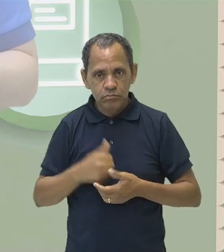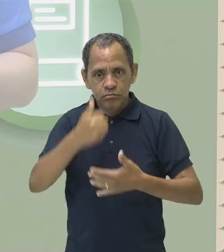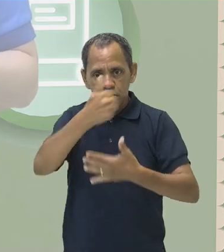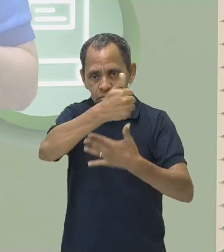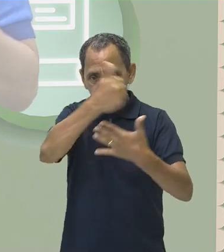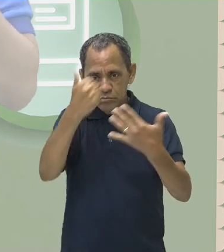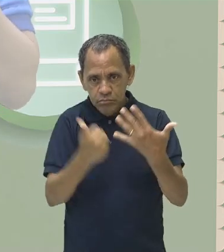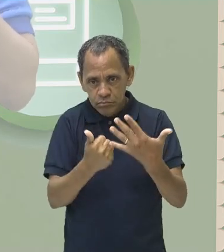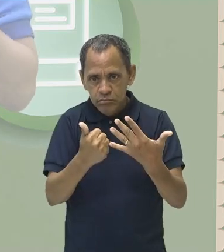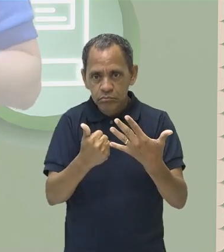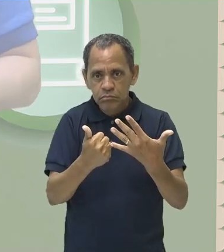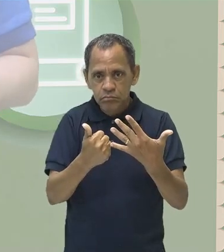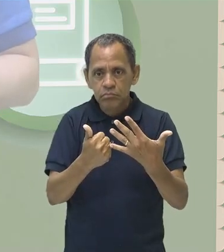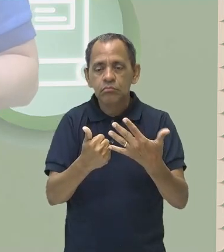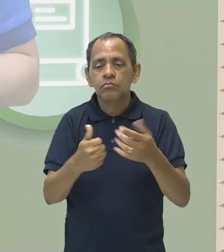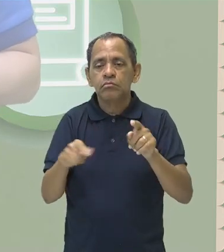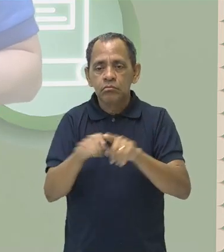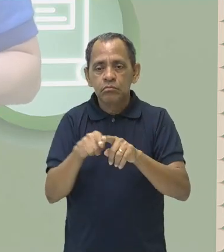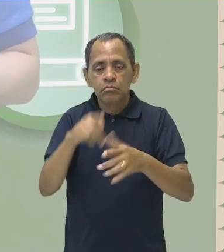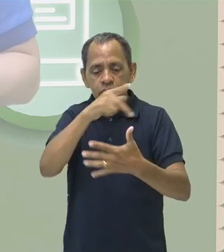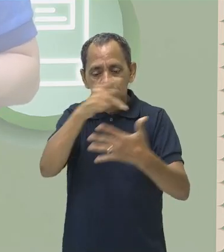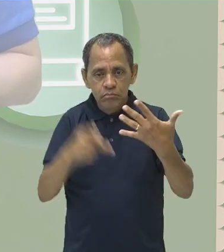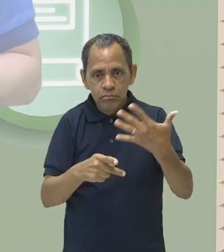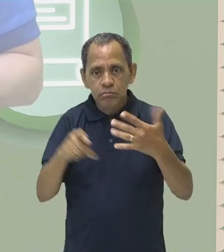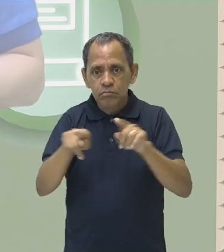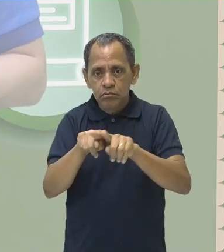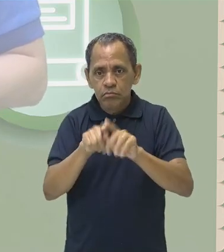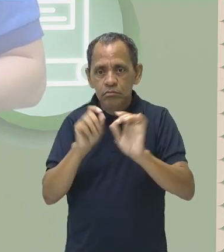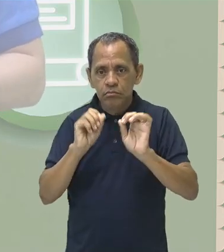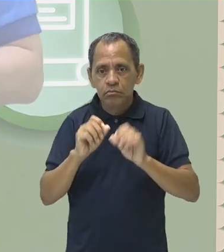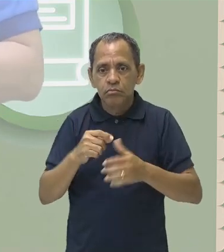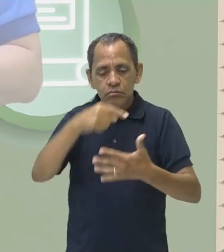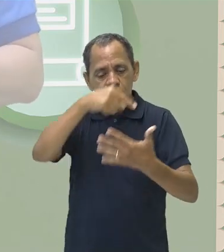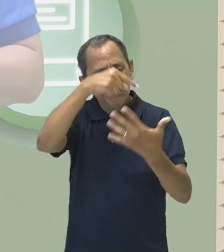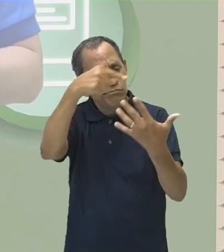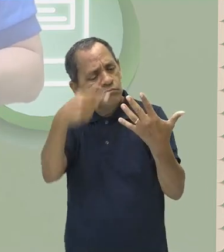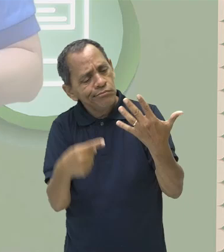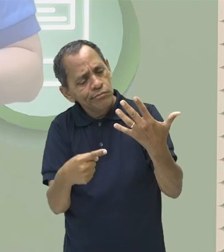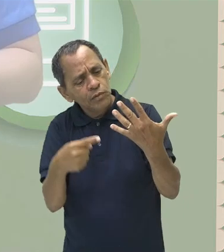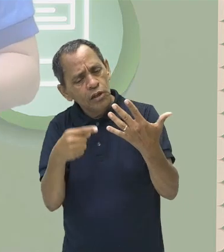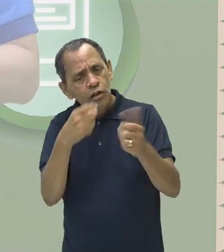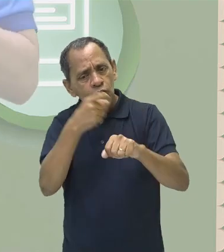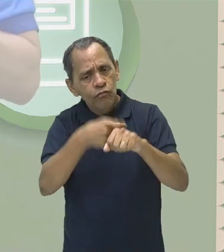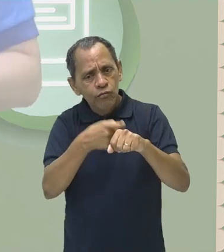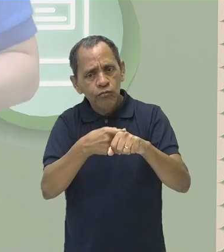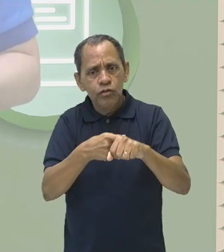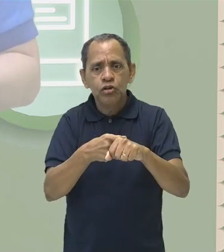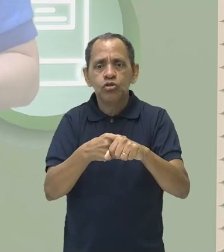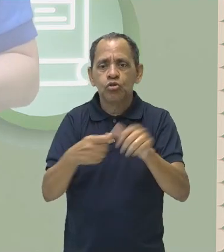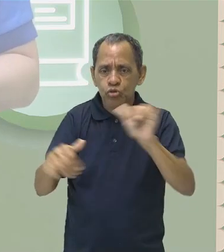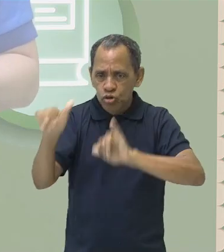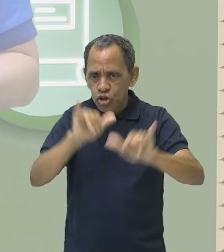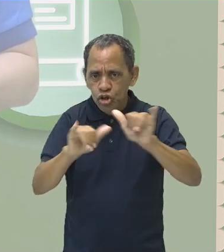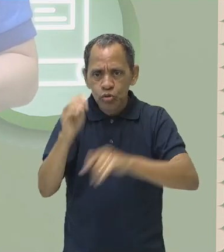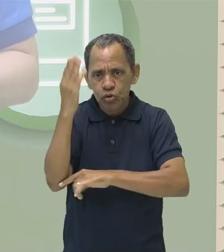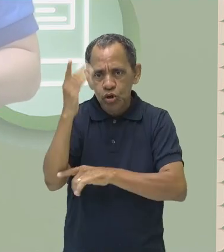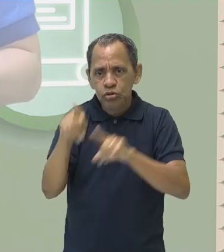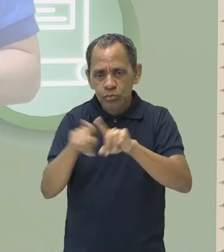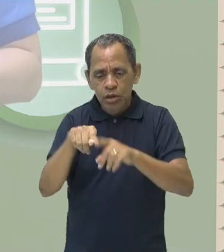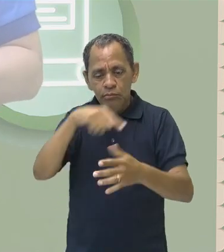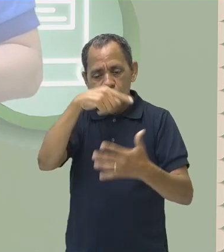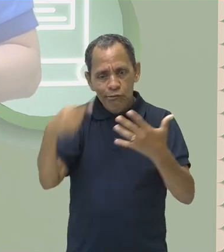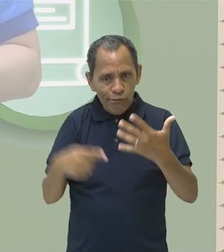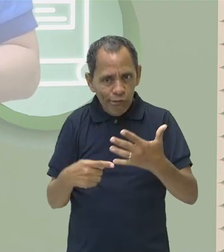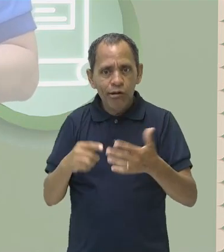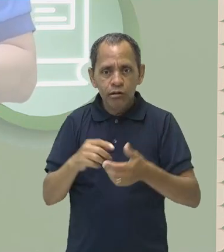físicos, parâmetros químicos e parâmetros biológicos. Então, esses parâmetros, eles são indicadores de qualidade.